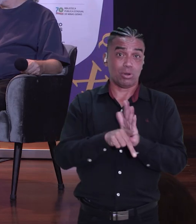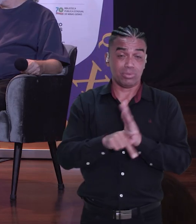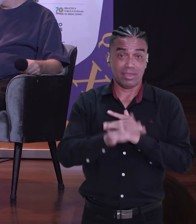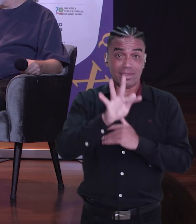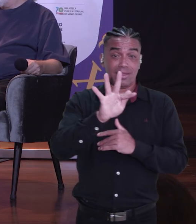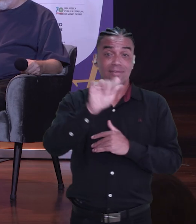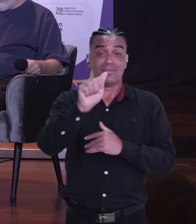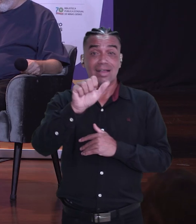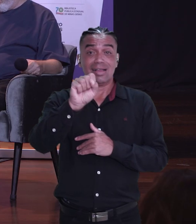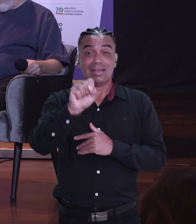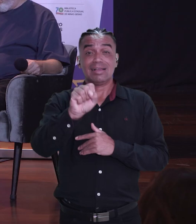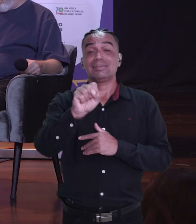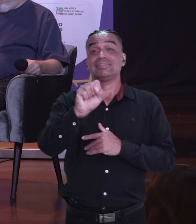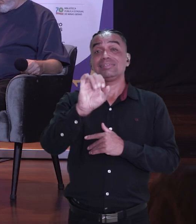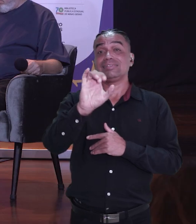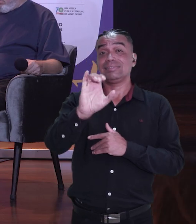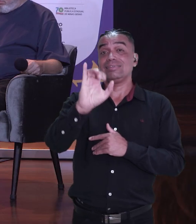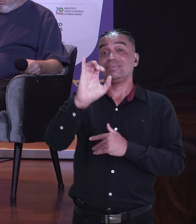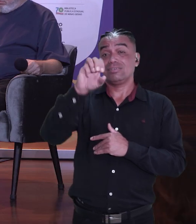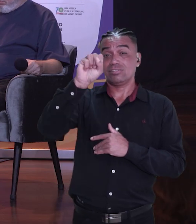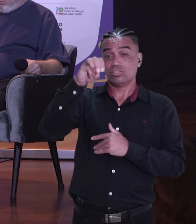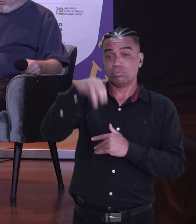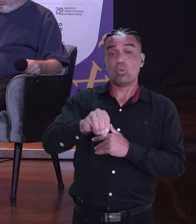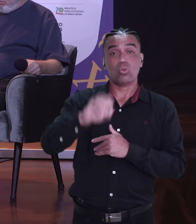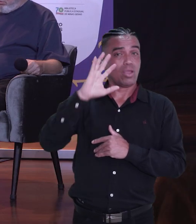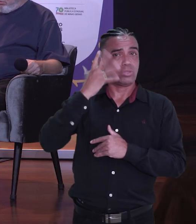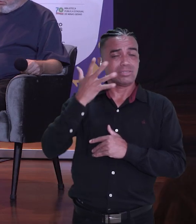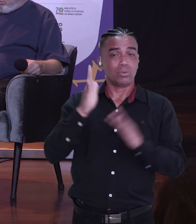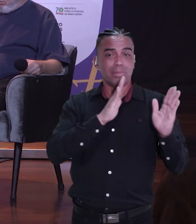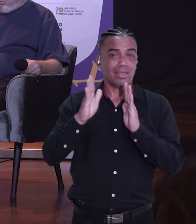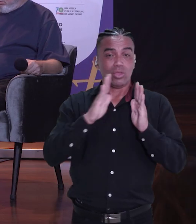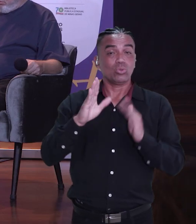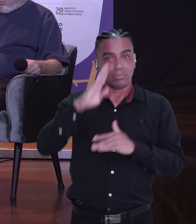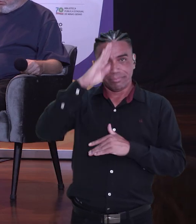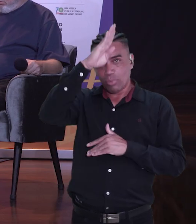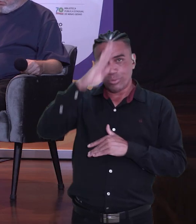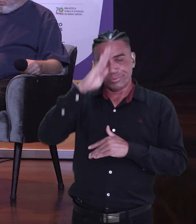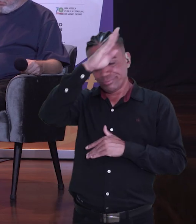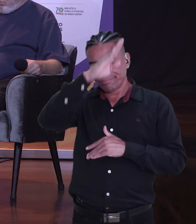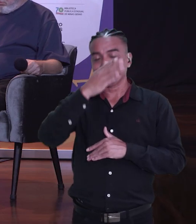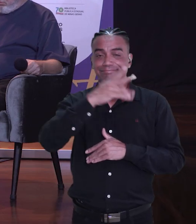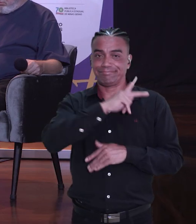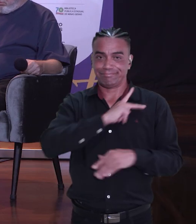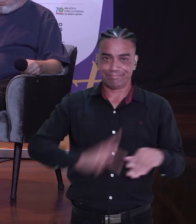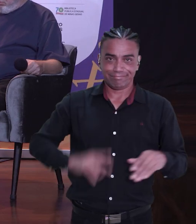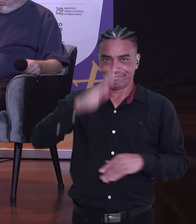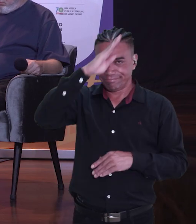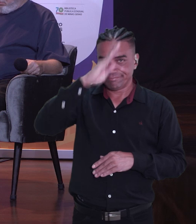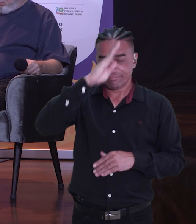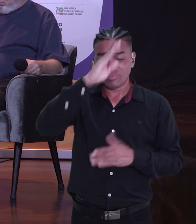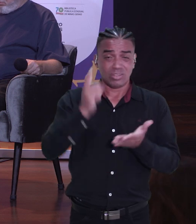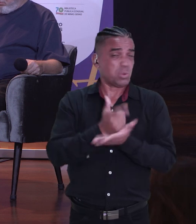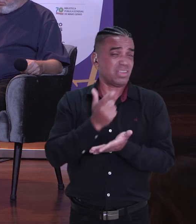facílimo você identificar tudo isso que eu descrevo, o que aconteceu no Brasil durante o bolsonarismo. Né? Agora, veja bem, o livro